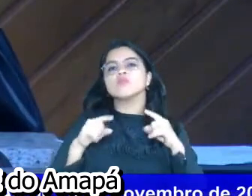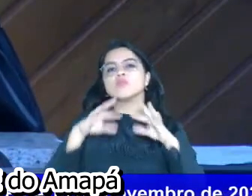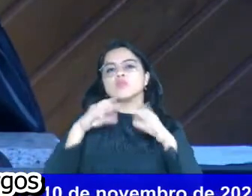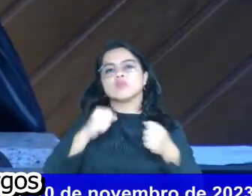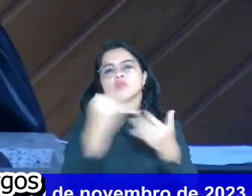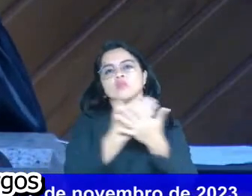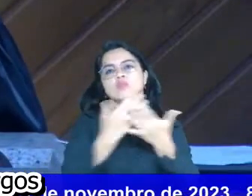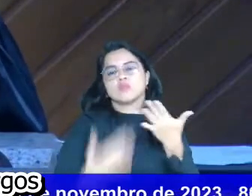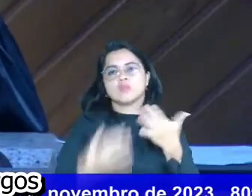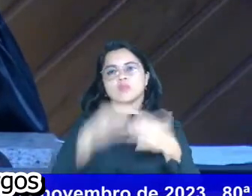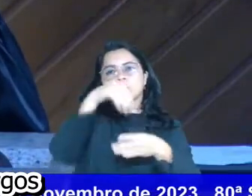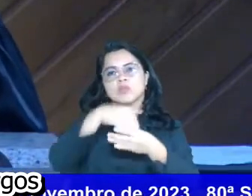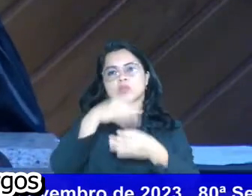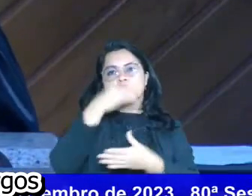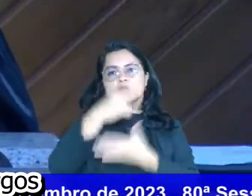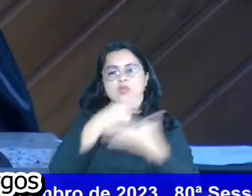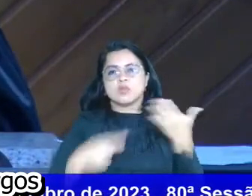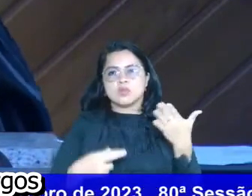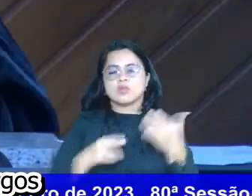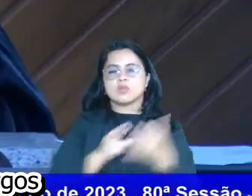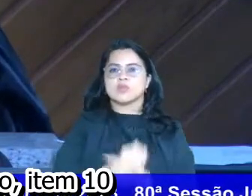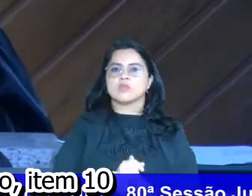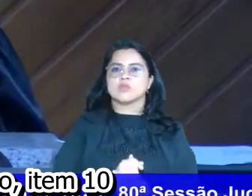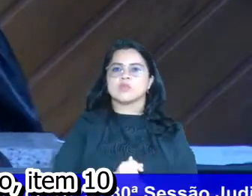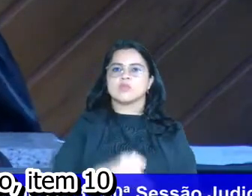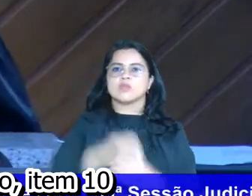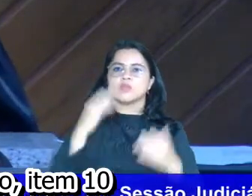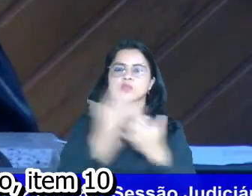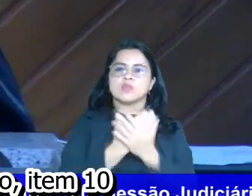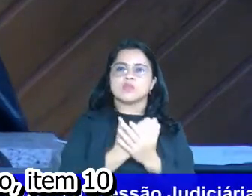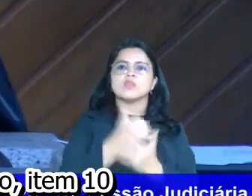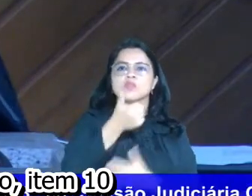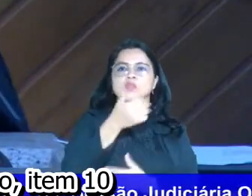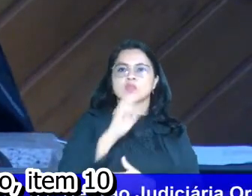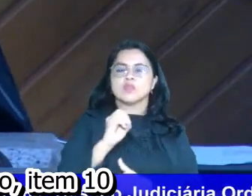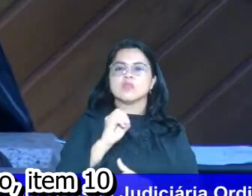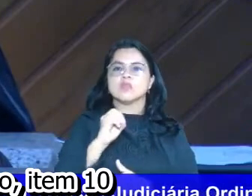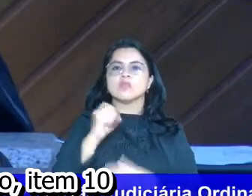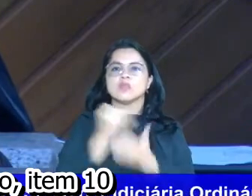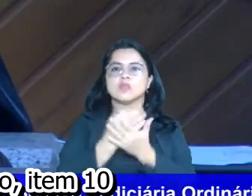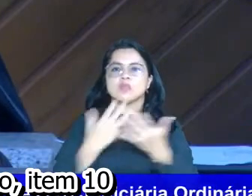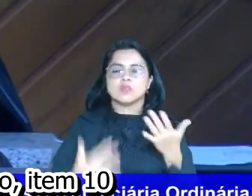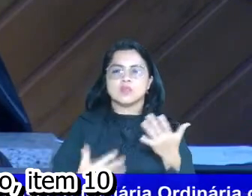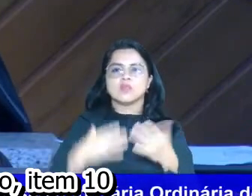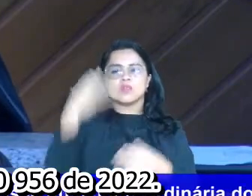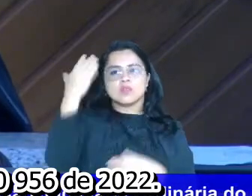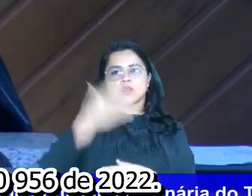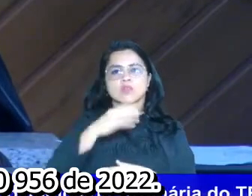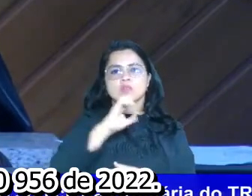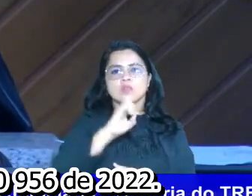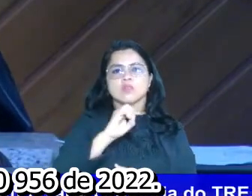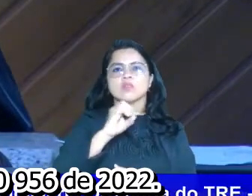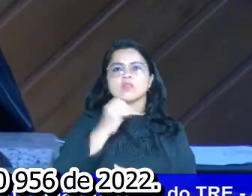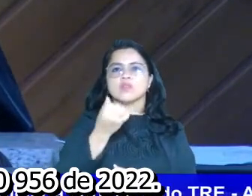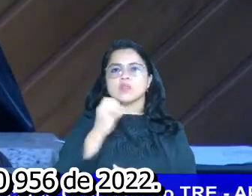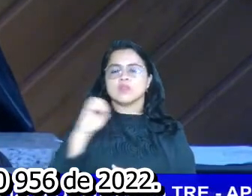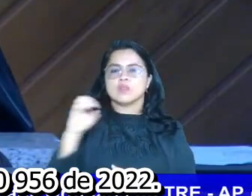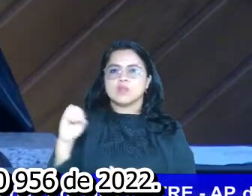os embargos nos termos do voto da juíza relatora. Em julgamento, o item 10 é o embargo de declaração na prestação de contas